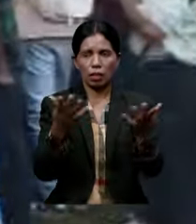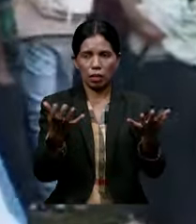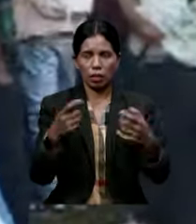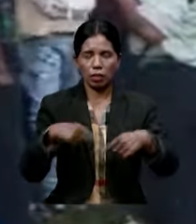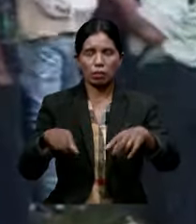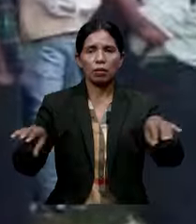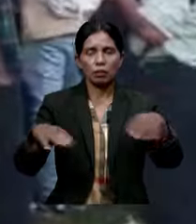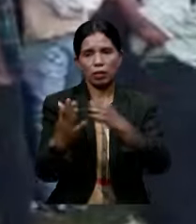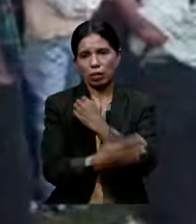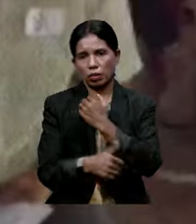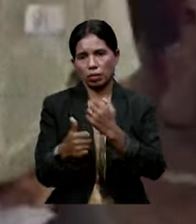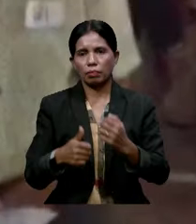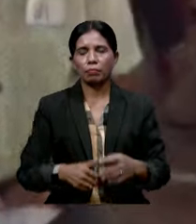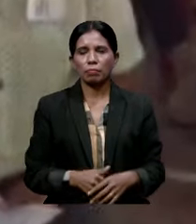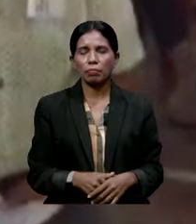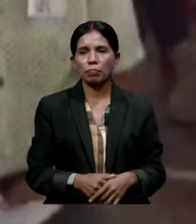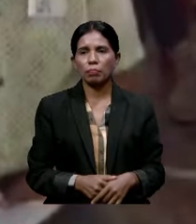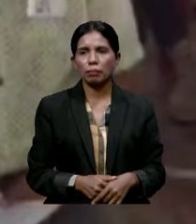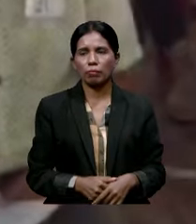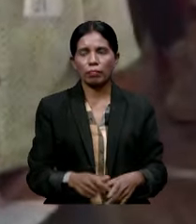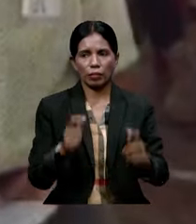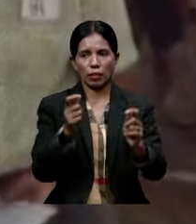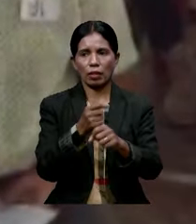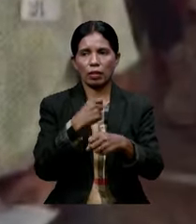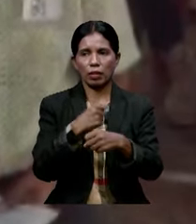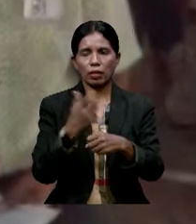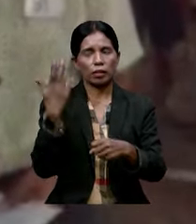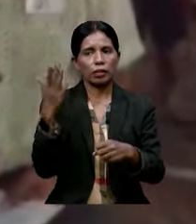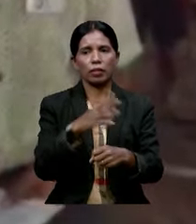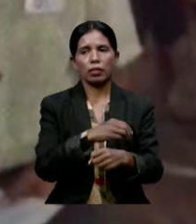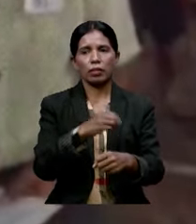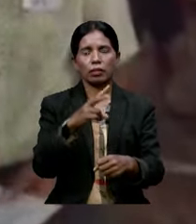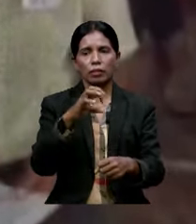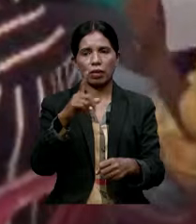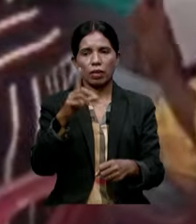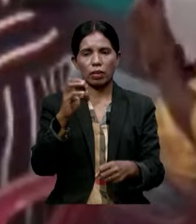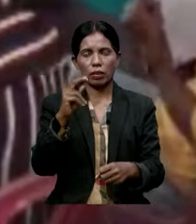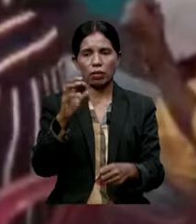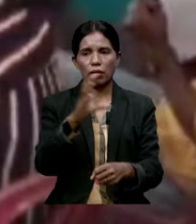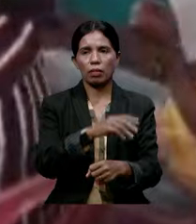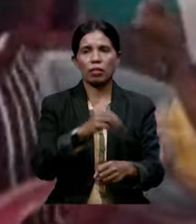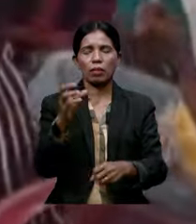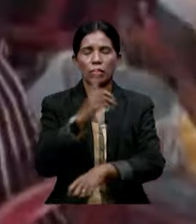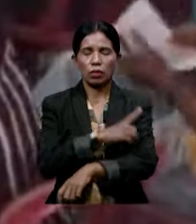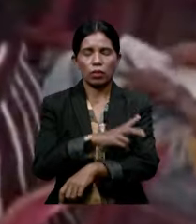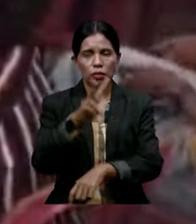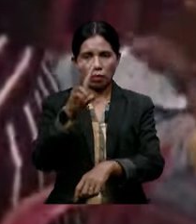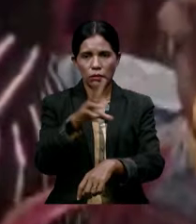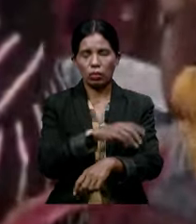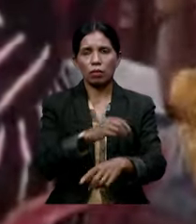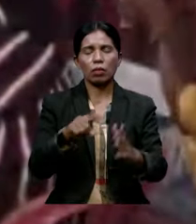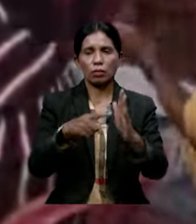besi bisi arali. Teste nebe halau iha ginásio Vila Nova Baucaune durante loron rua Nilaran,